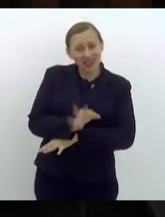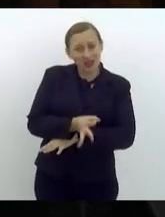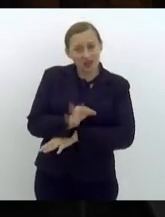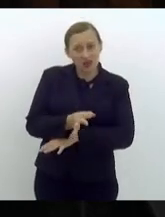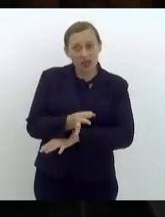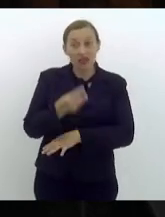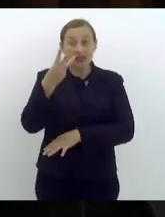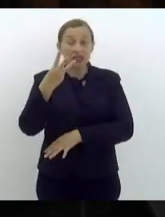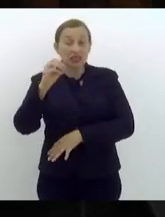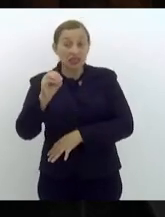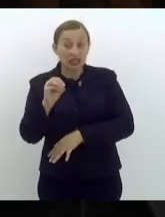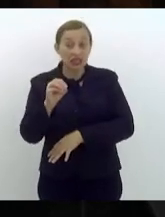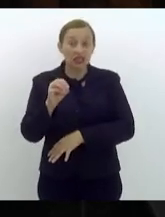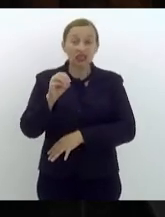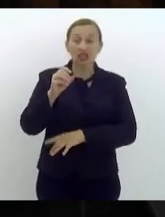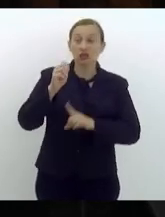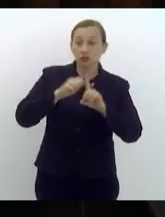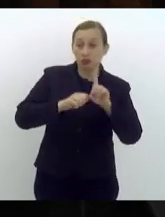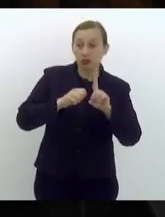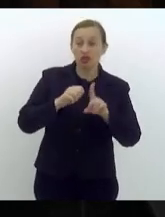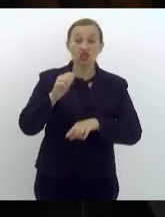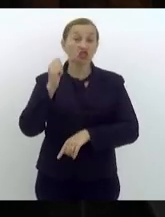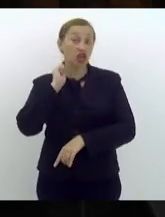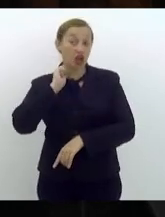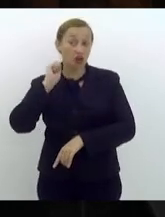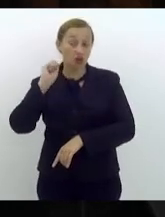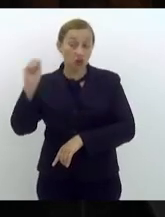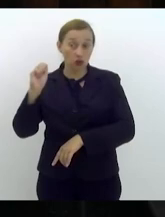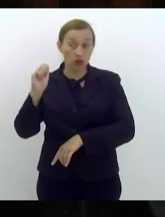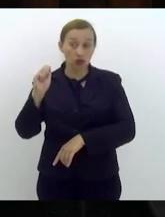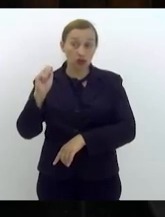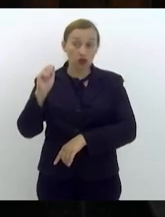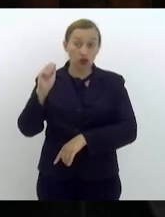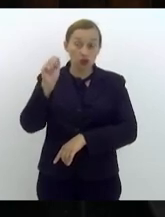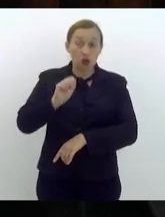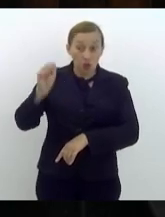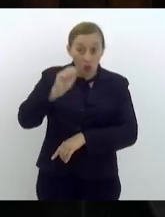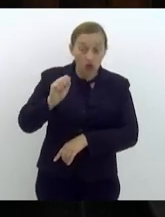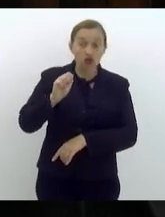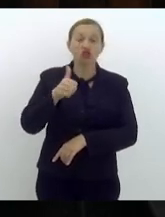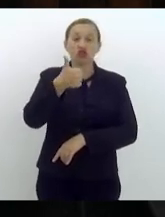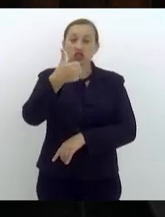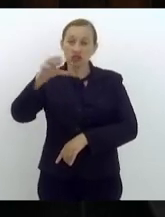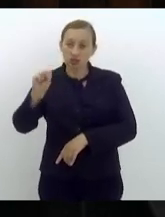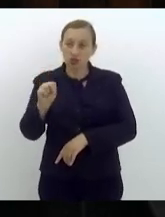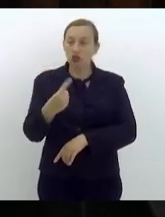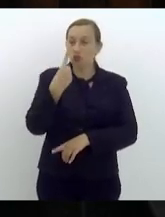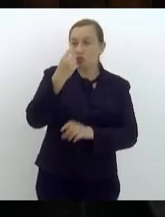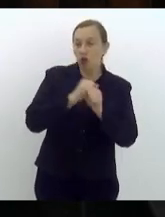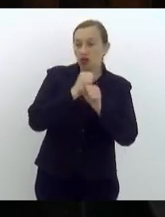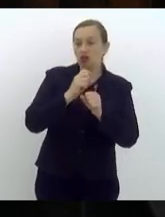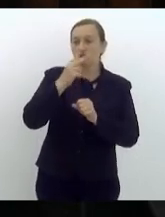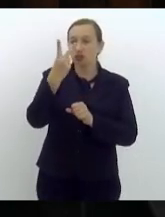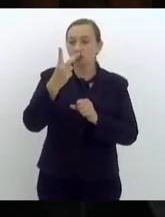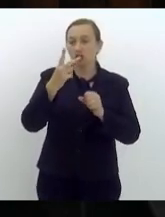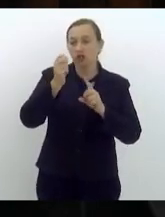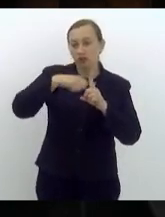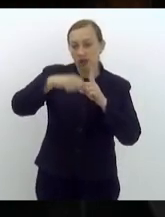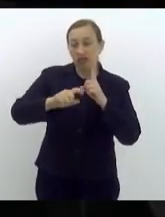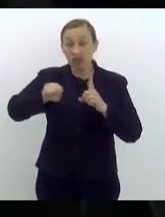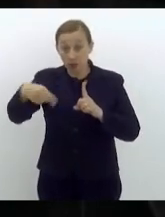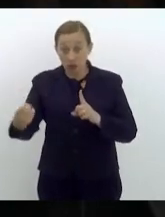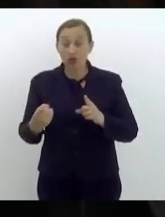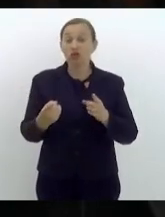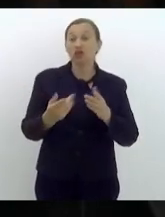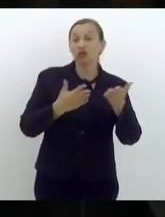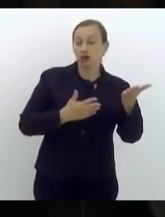em 30/8/18, viesse a plenário. Um ano e dois meses depois. E o